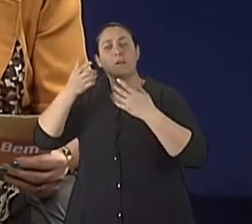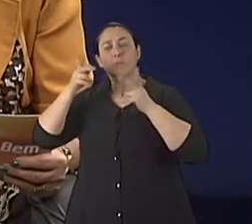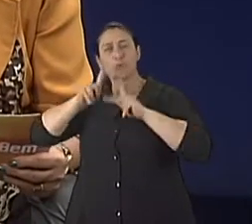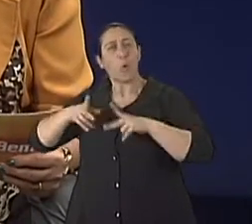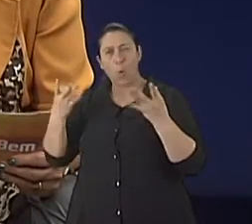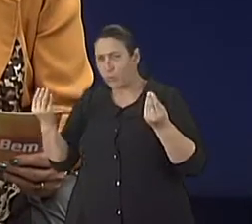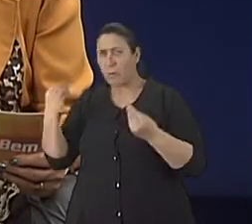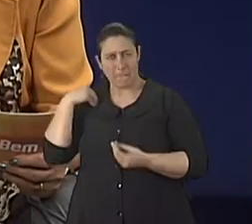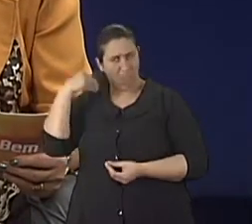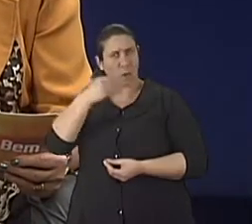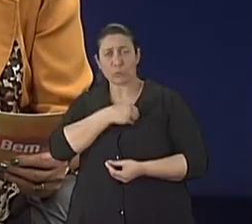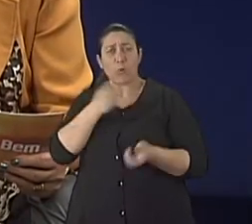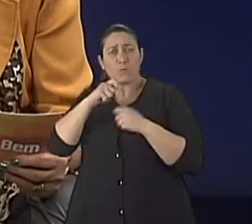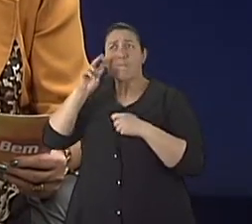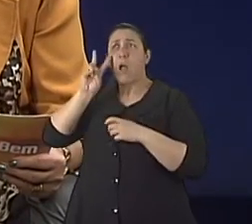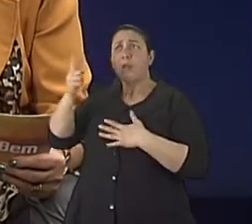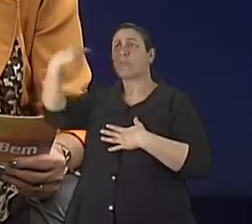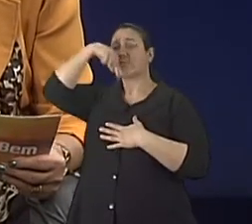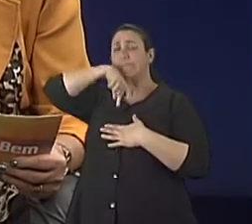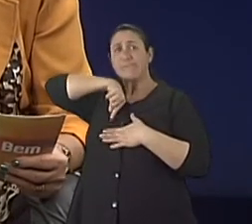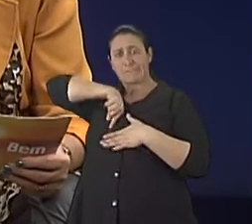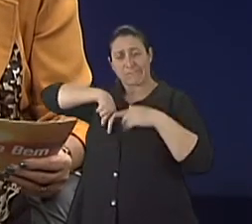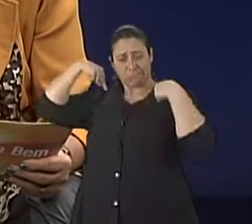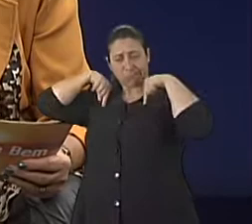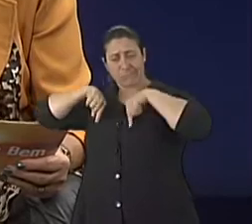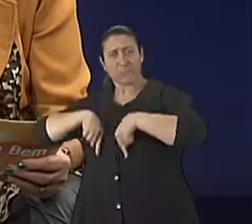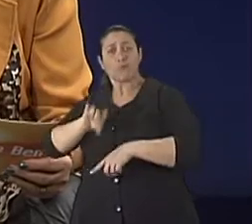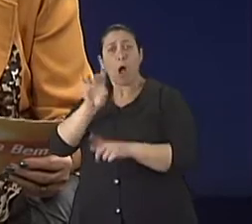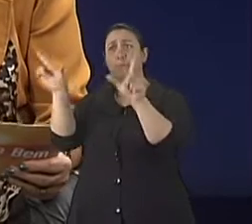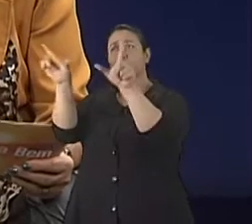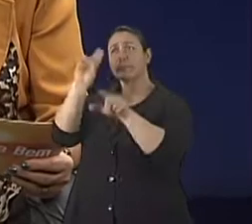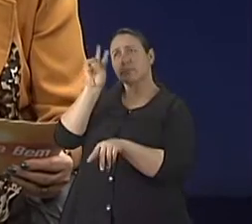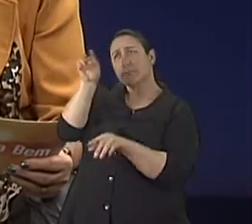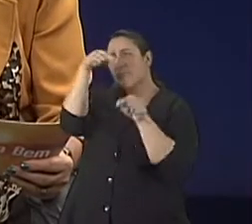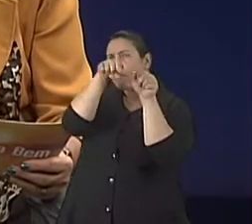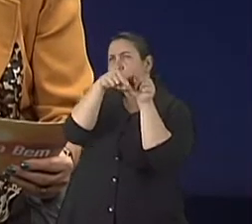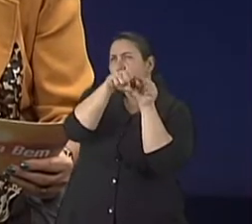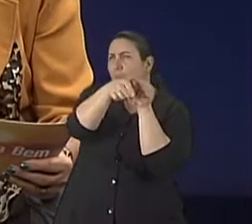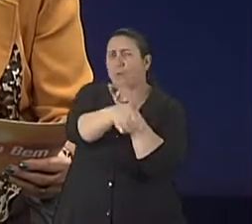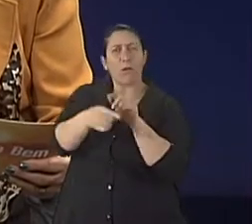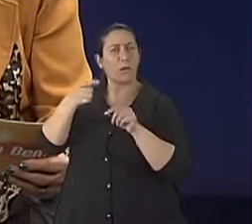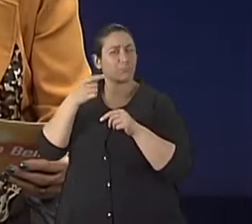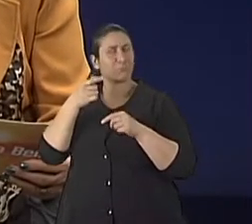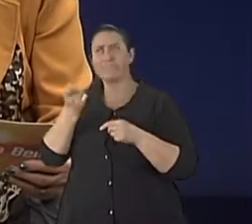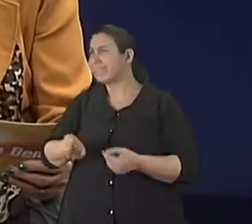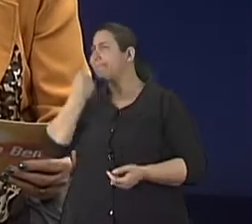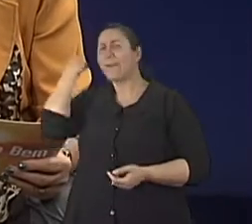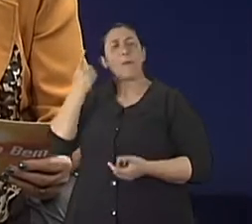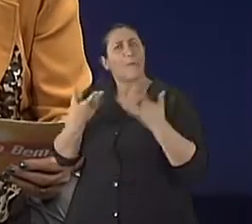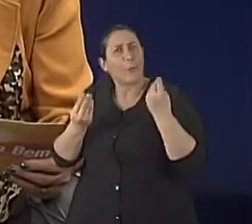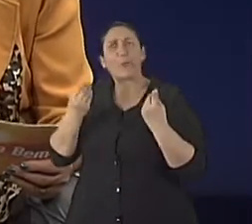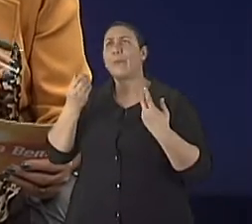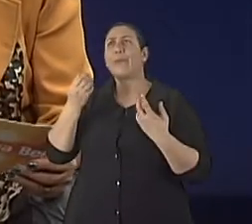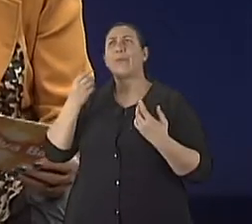hoje os médicos enxergam o organismo a gente por dentro através de uma câmera quando colocou né realmente um mínimo de